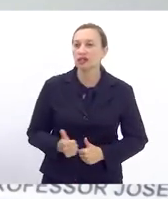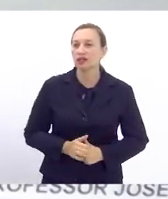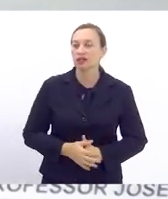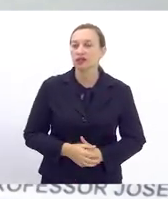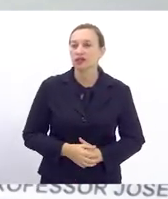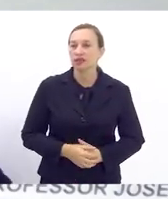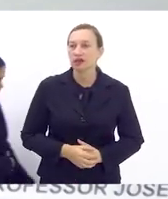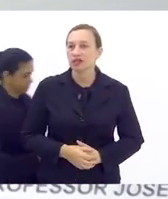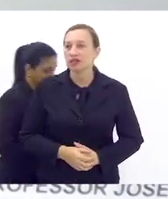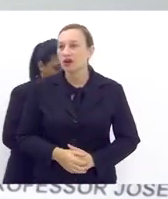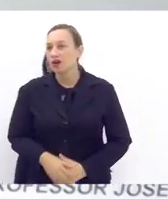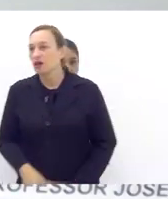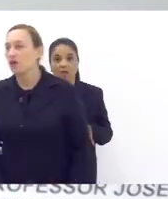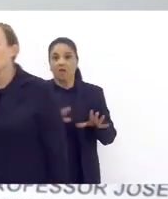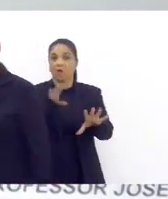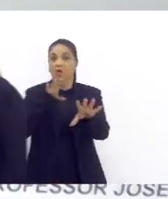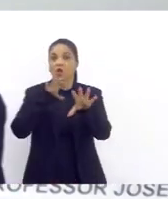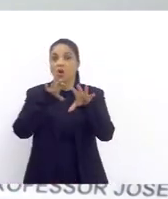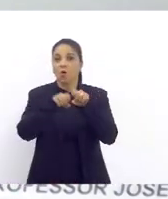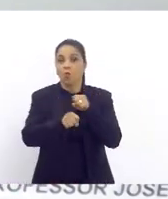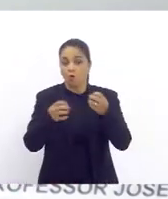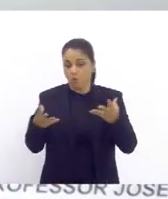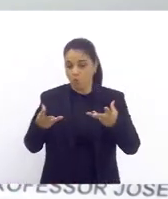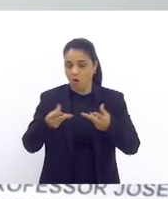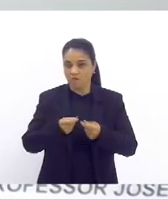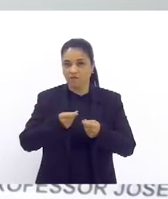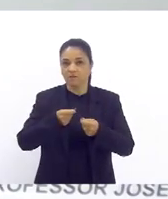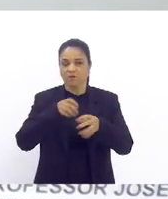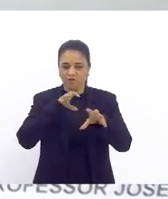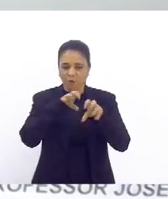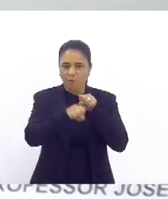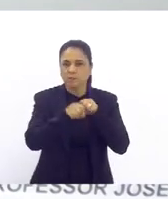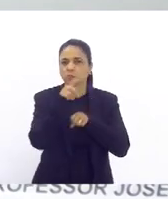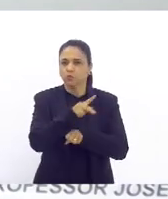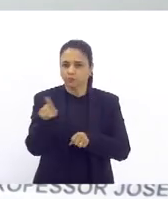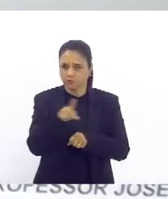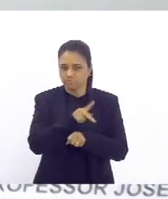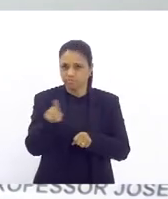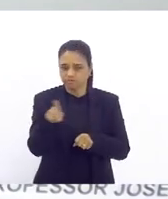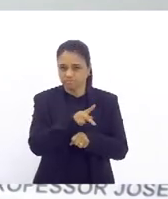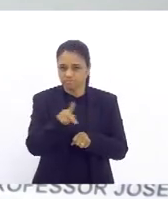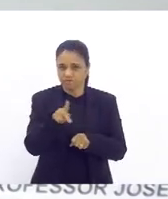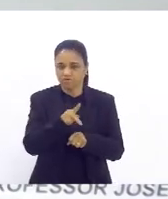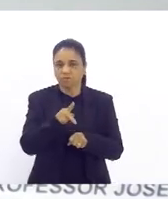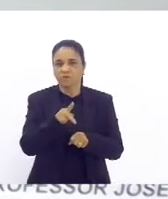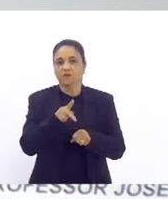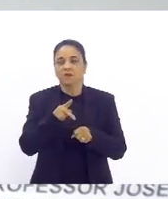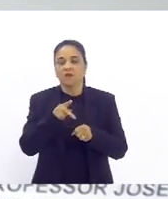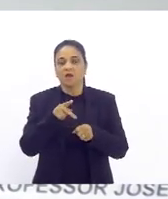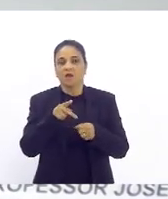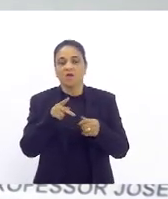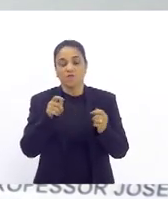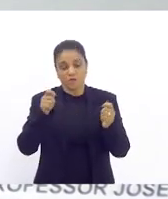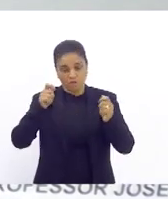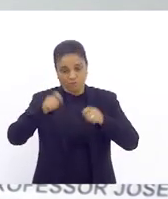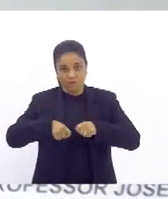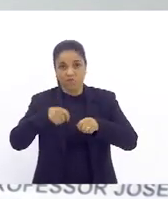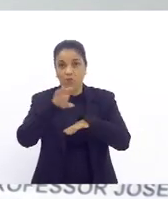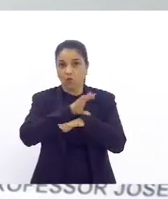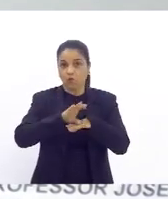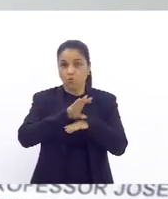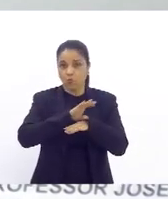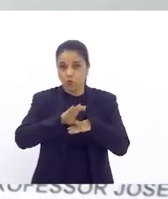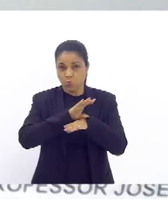questão do da qualificação dos professores porque essa questão da das trilhas formativas é muito interessante